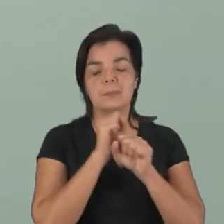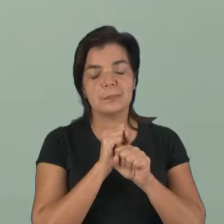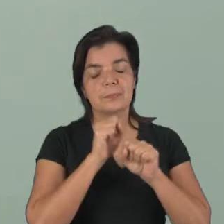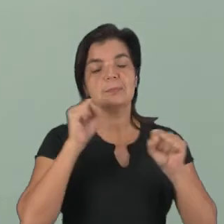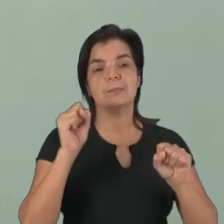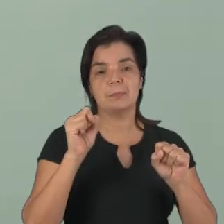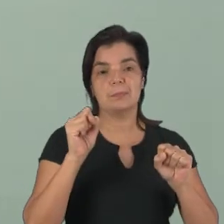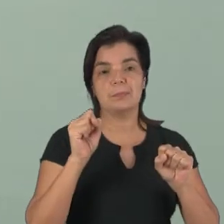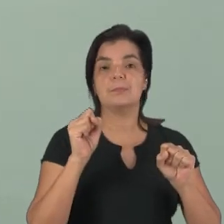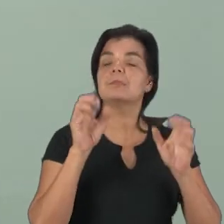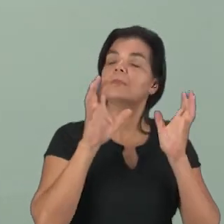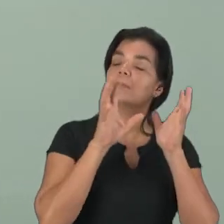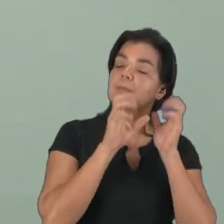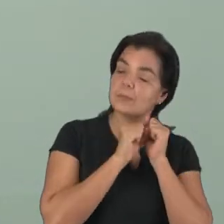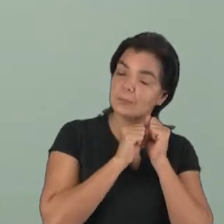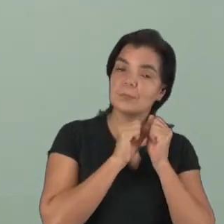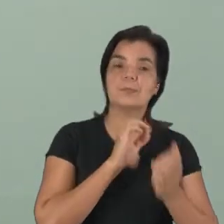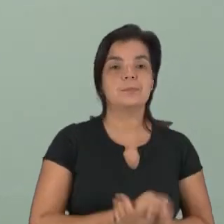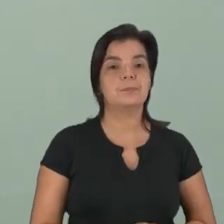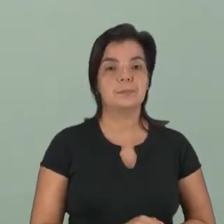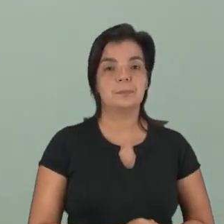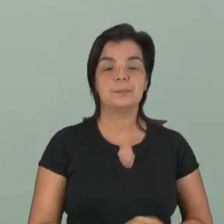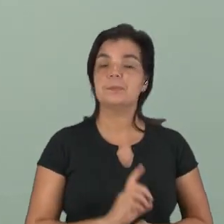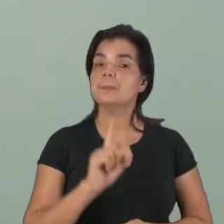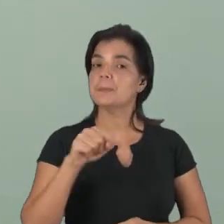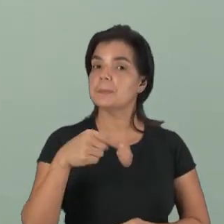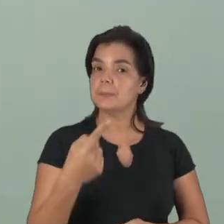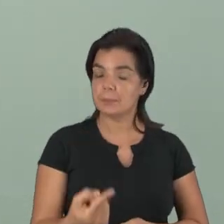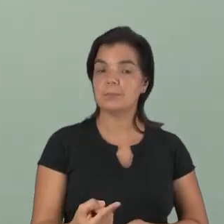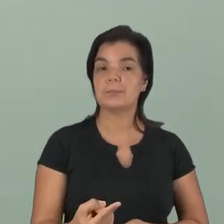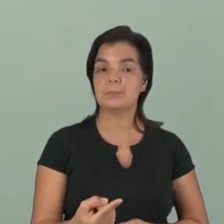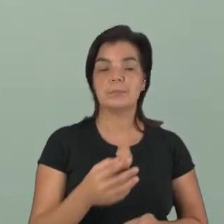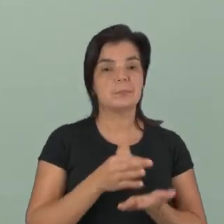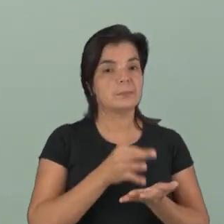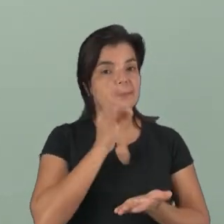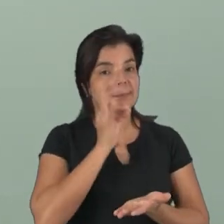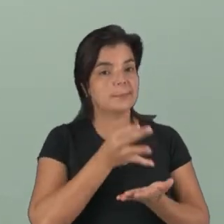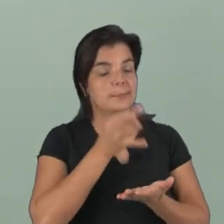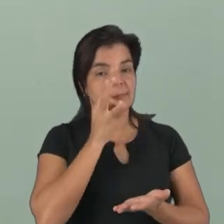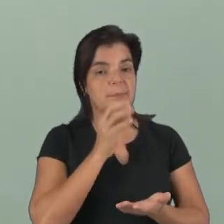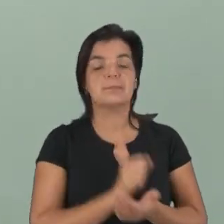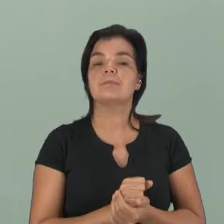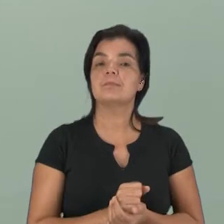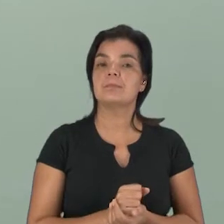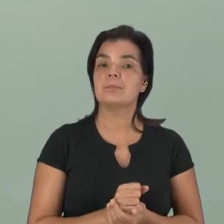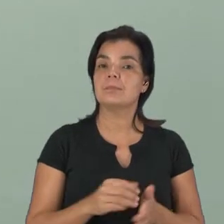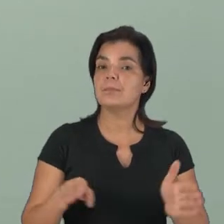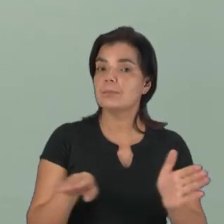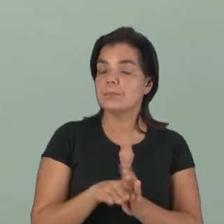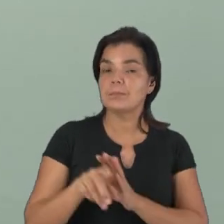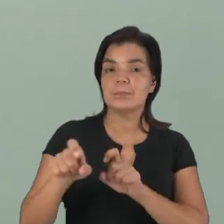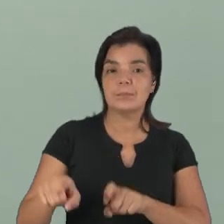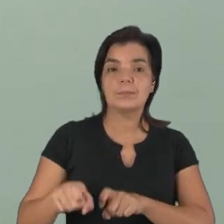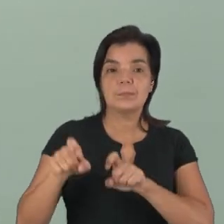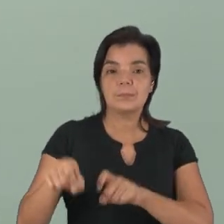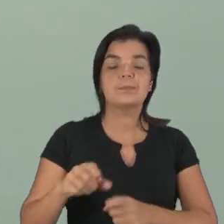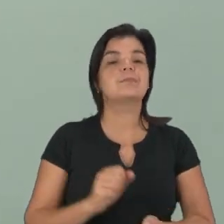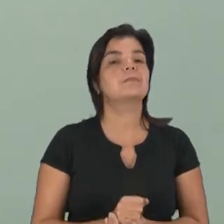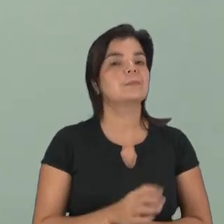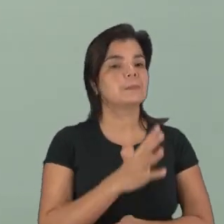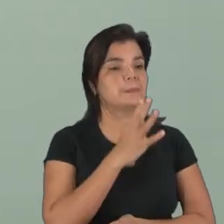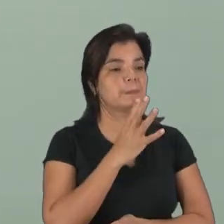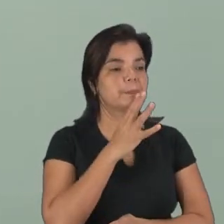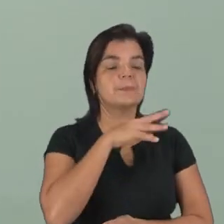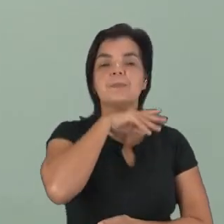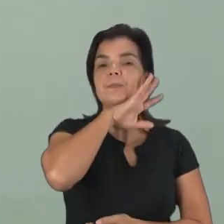acordar ao dormir então ele depois que tomou seu café da manhã chegou na fazenda foi